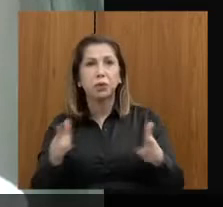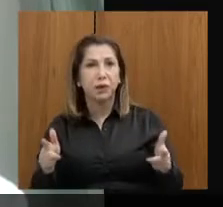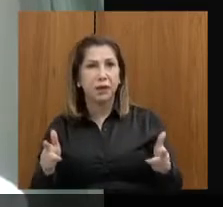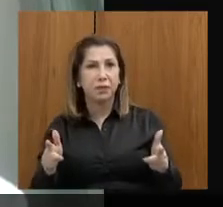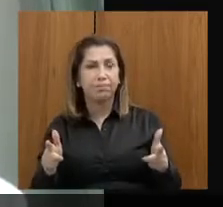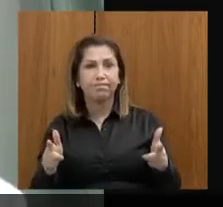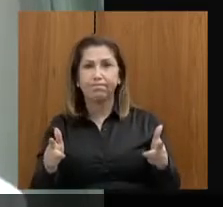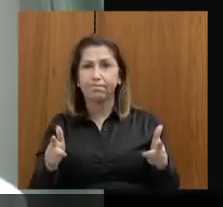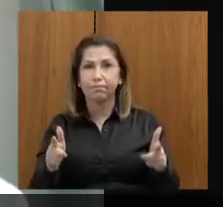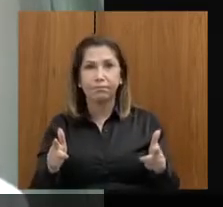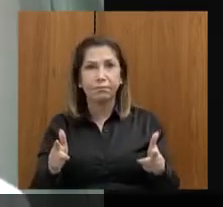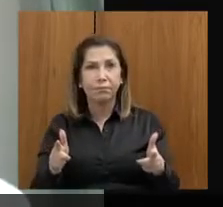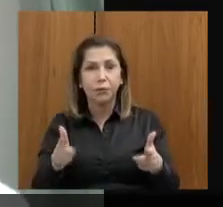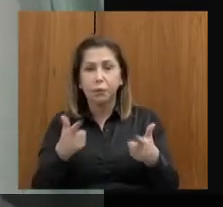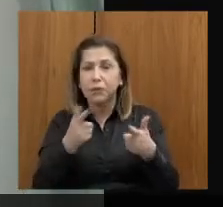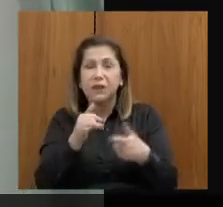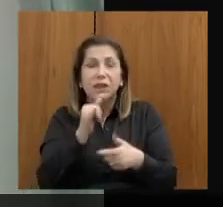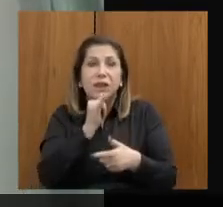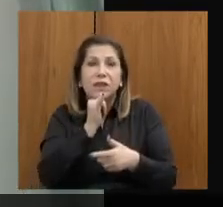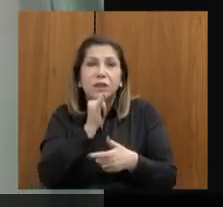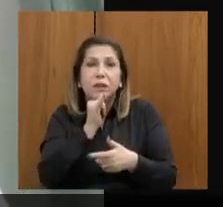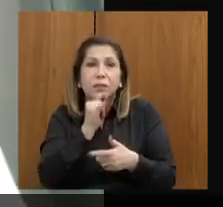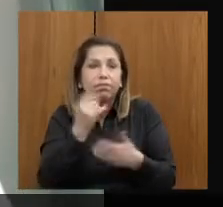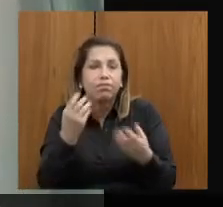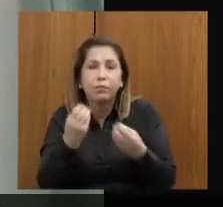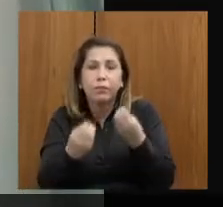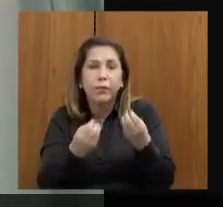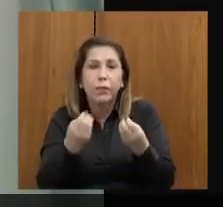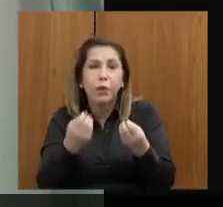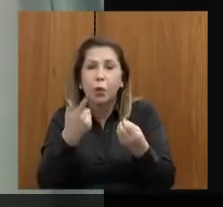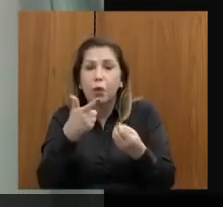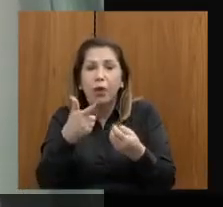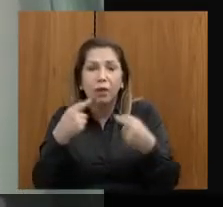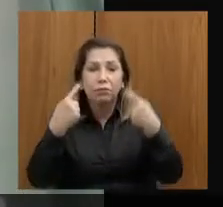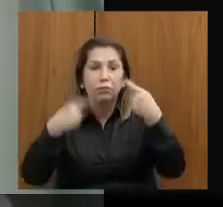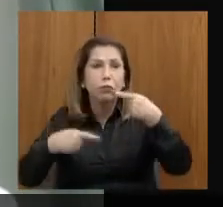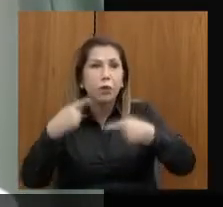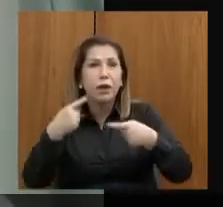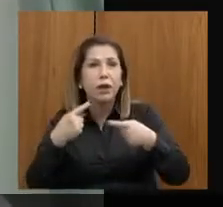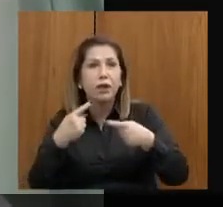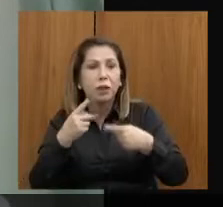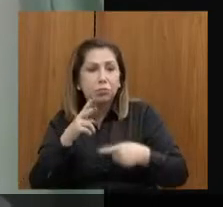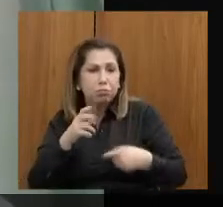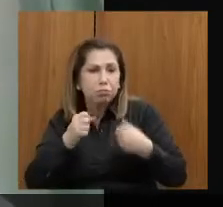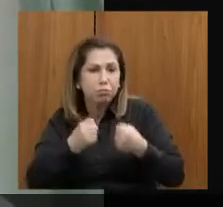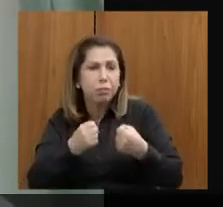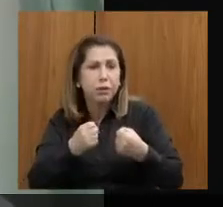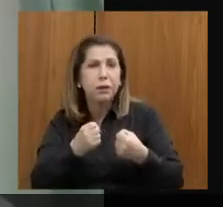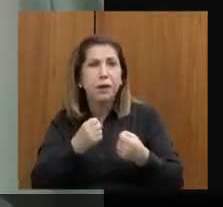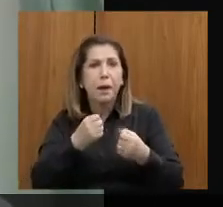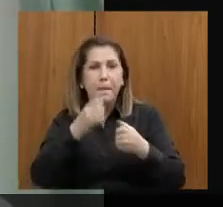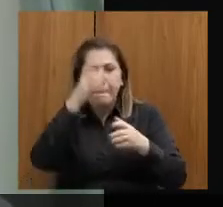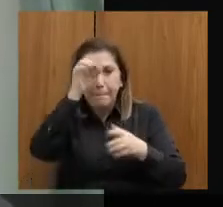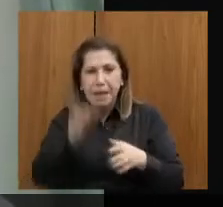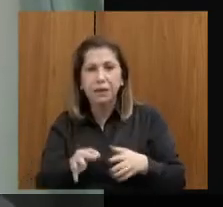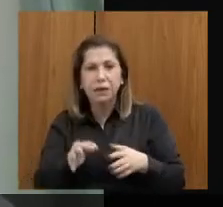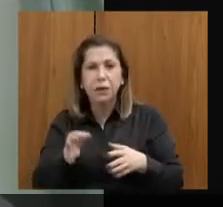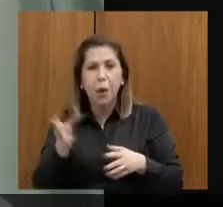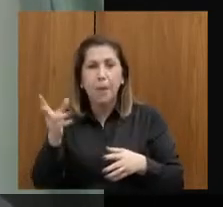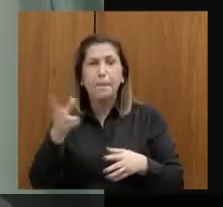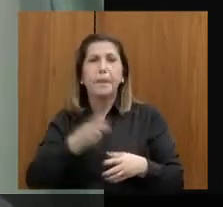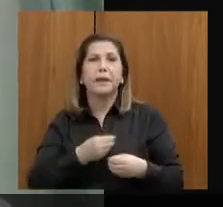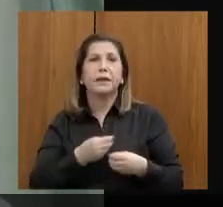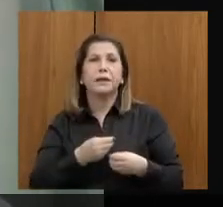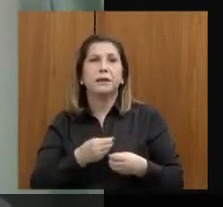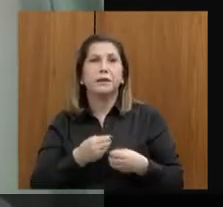significante infelizmente a gente ainda não conseguiu ainda uma vontade de publicar robusta como eles merecem para